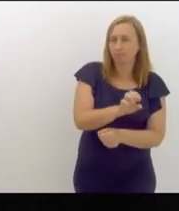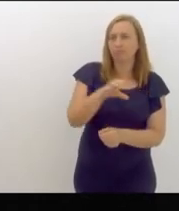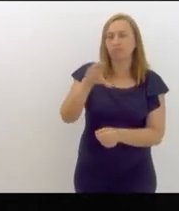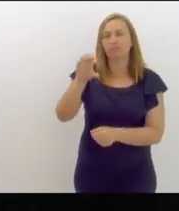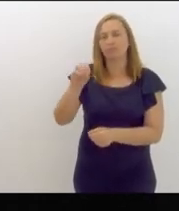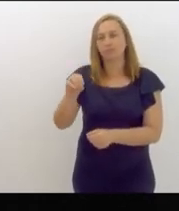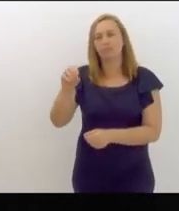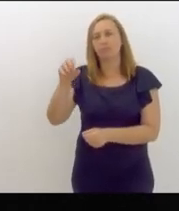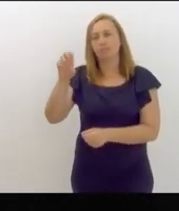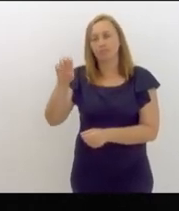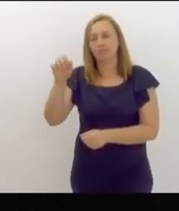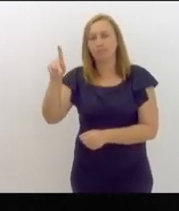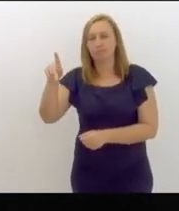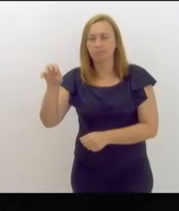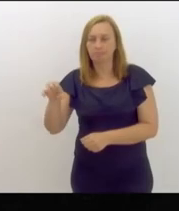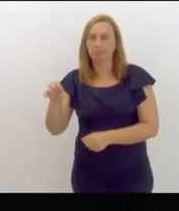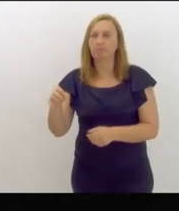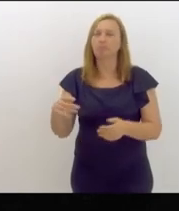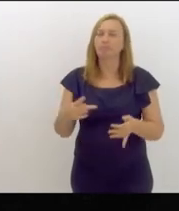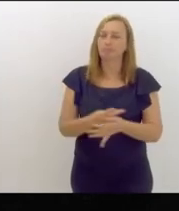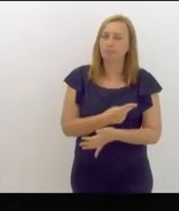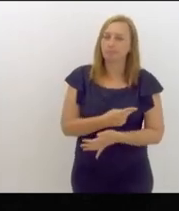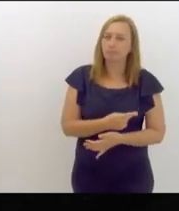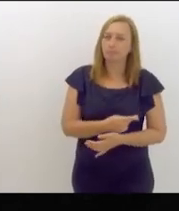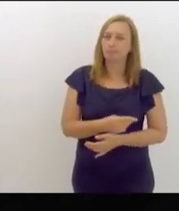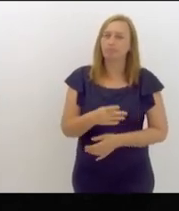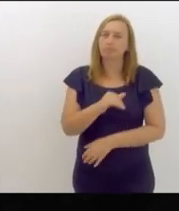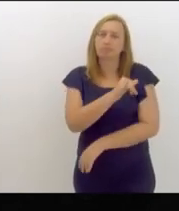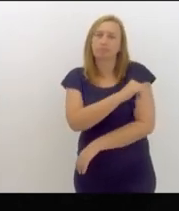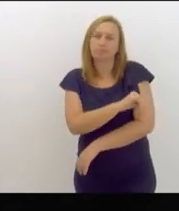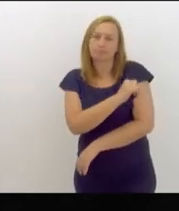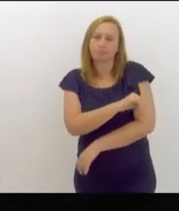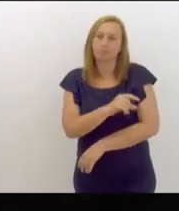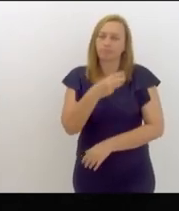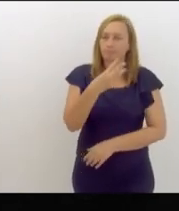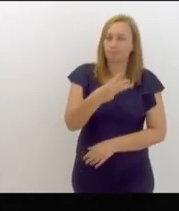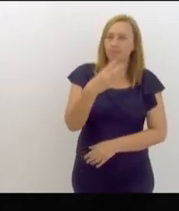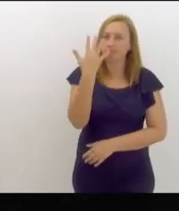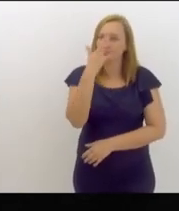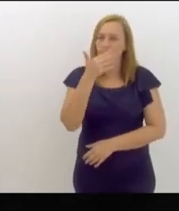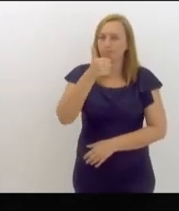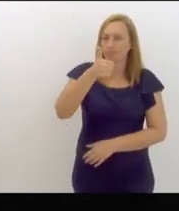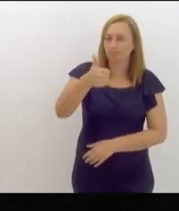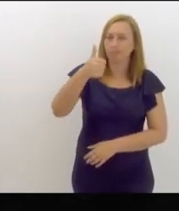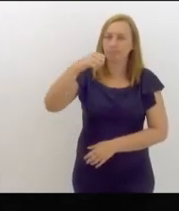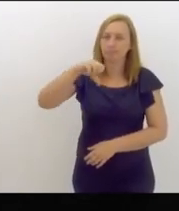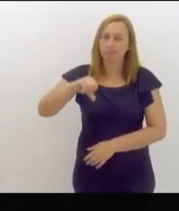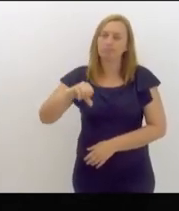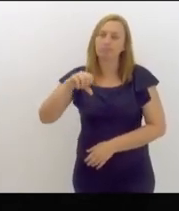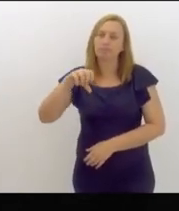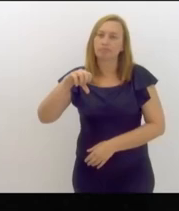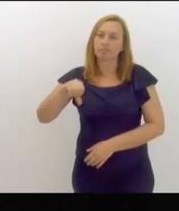Após o Temporal ocorrido no Rio de Janeiro em 3 de fevereiro de 1996